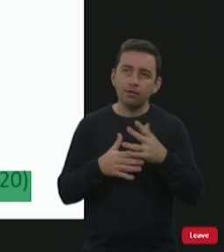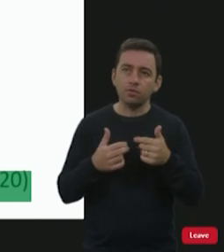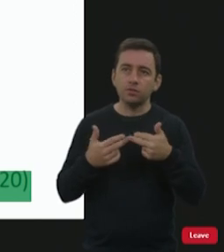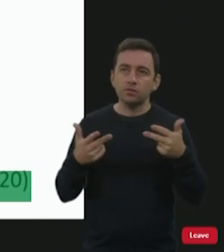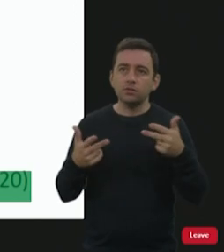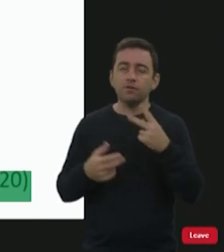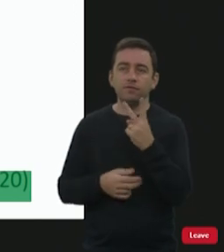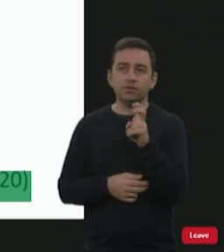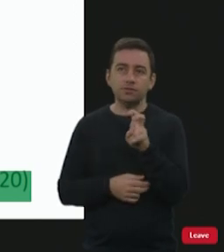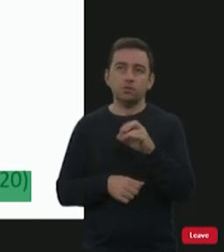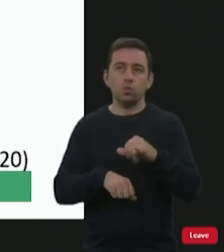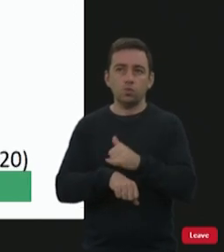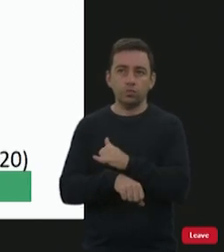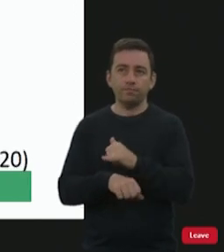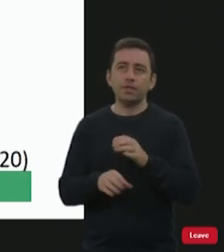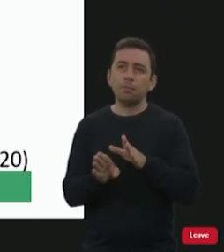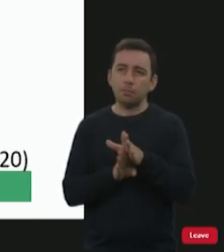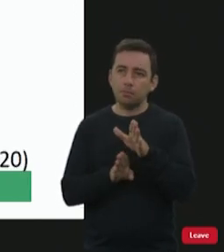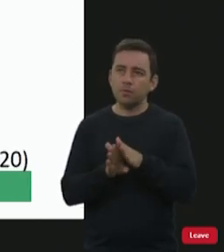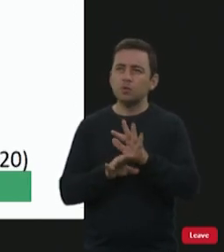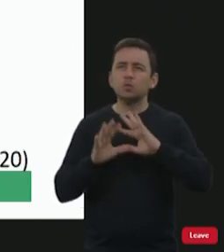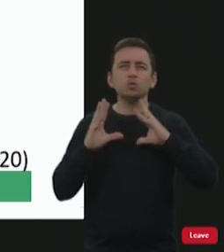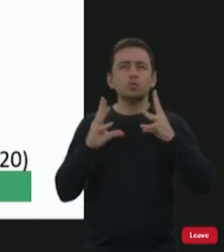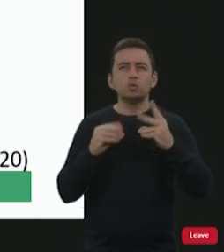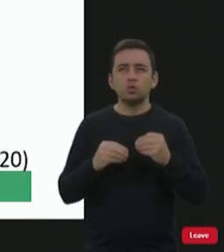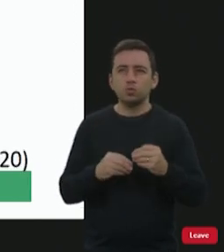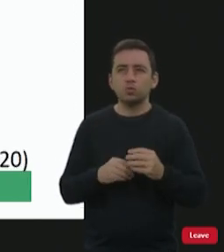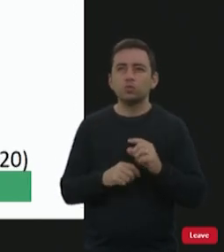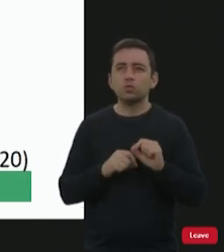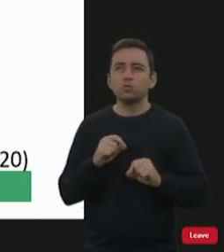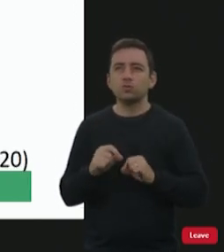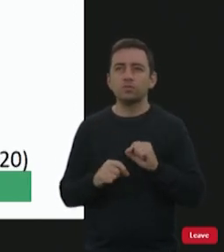Indica-se, como para todo mundo, né, alimentar.